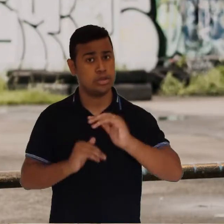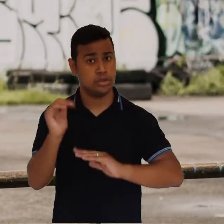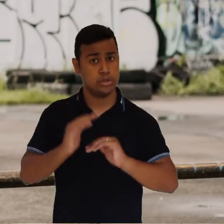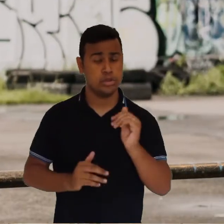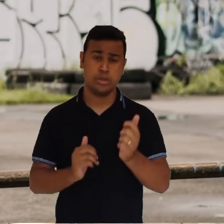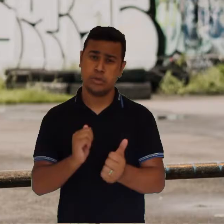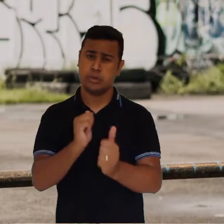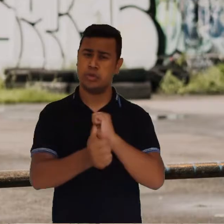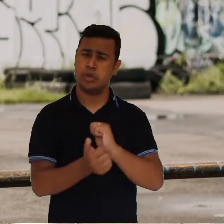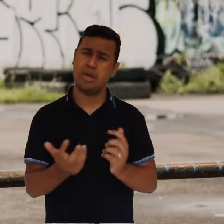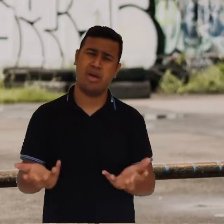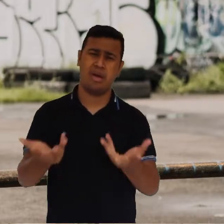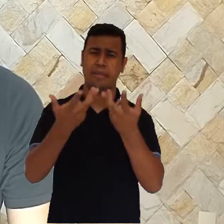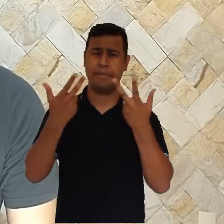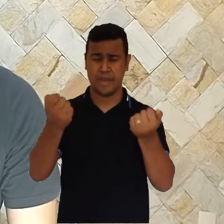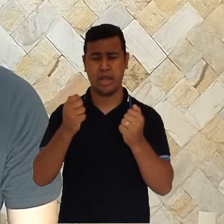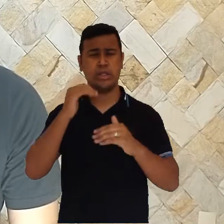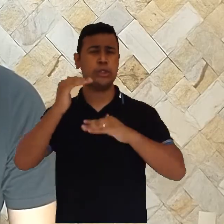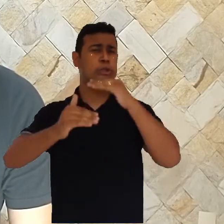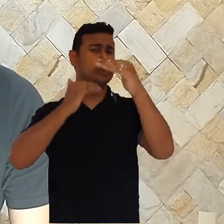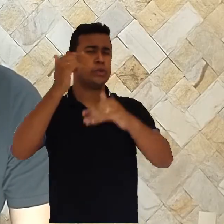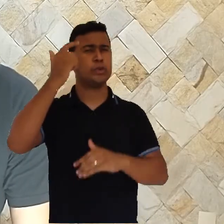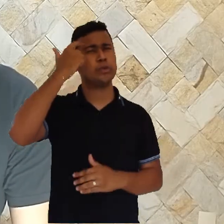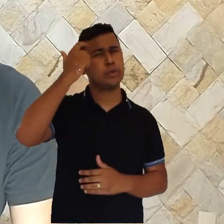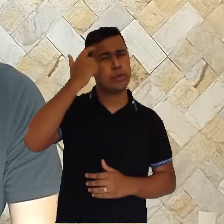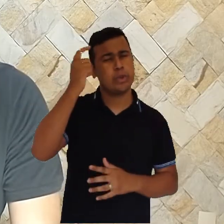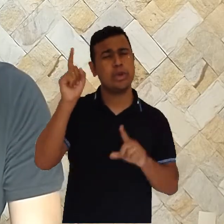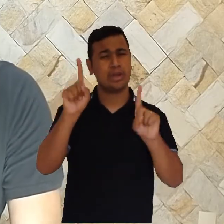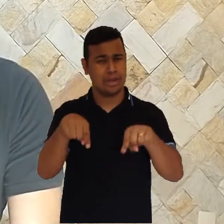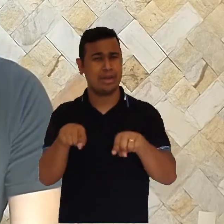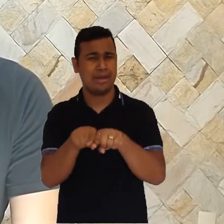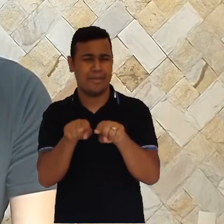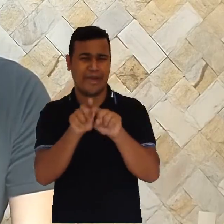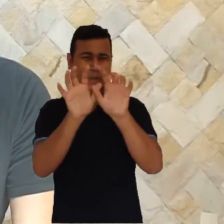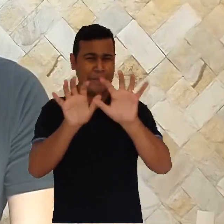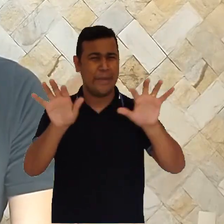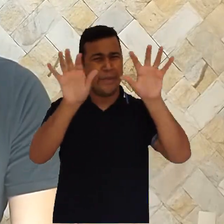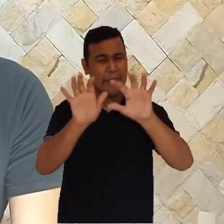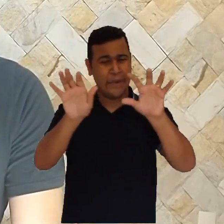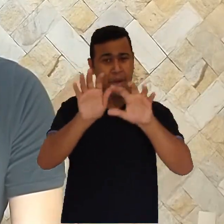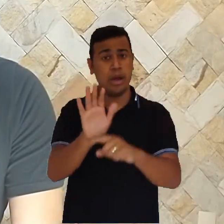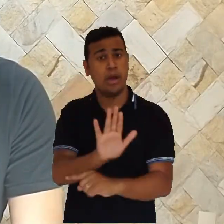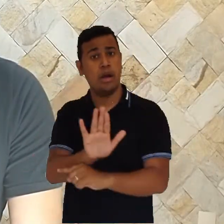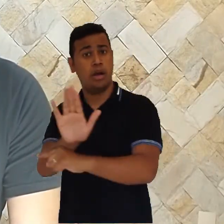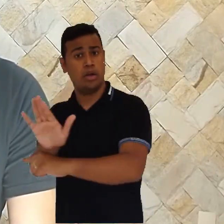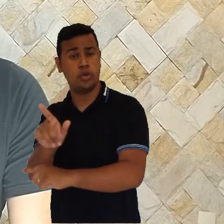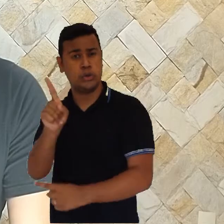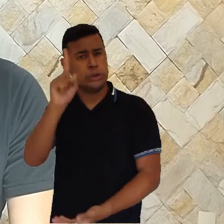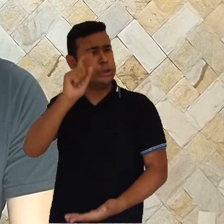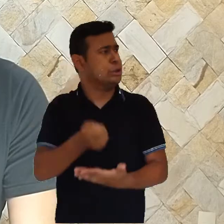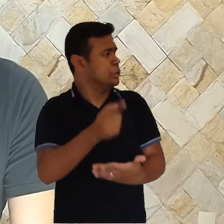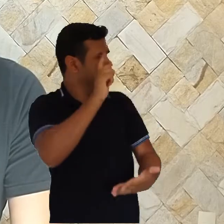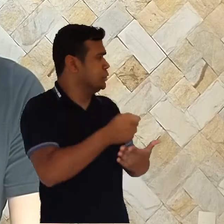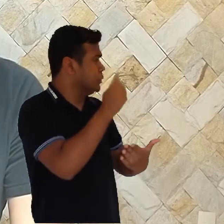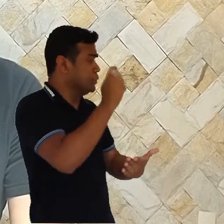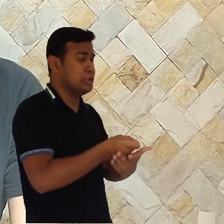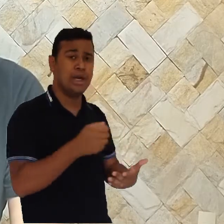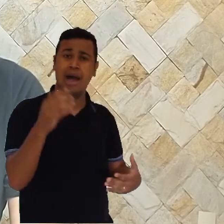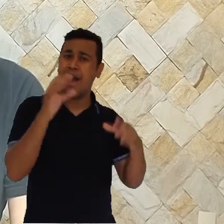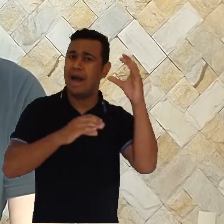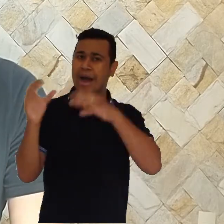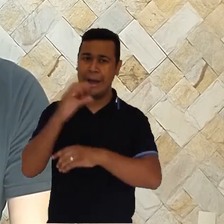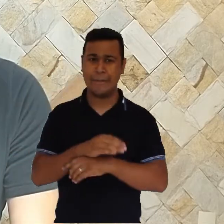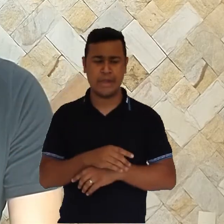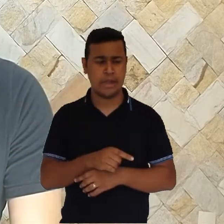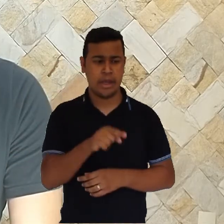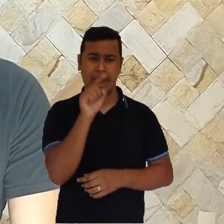das habilidades intelectuais ou motoras, também exigem a tomada de decisão rápida a partir da